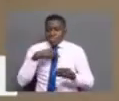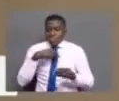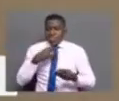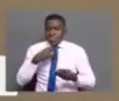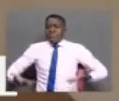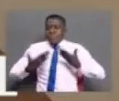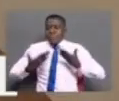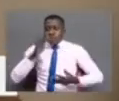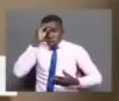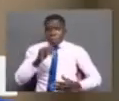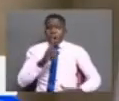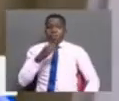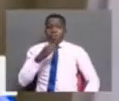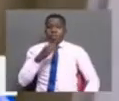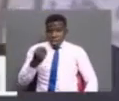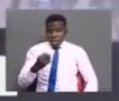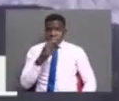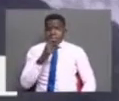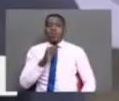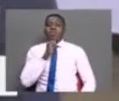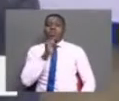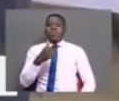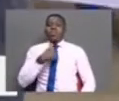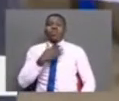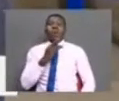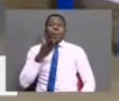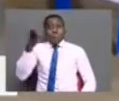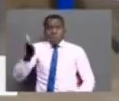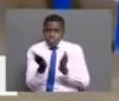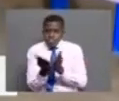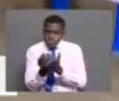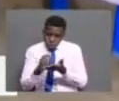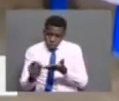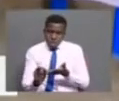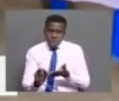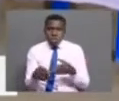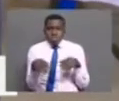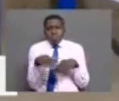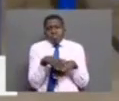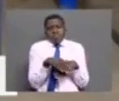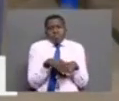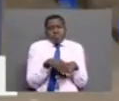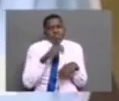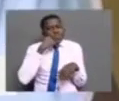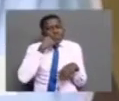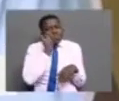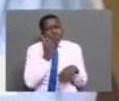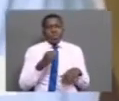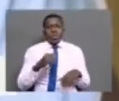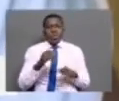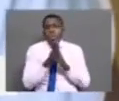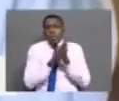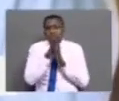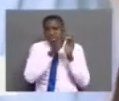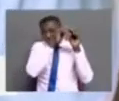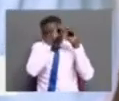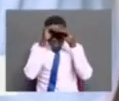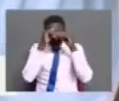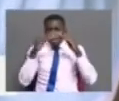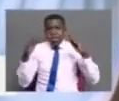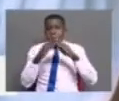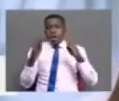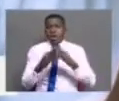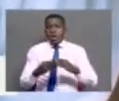que já não quer ir à escola não tem amigos e prefere ficar trancado em casa tornou-se